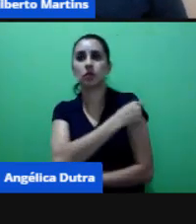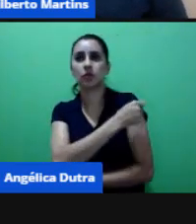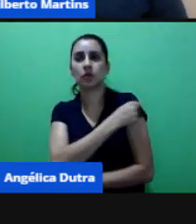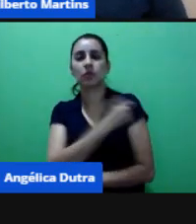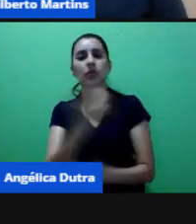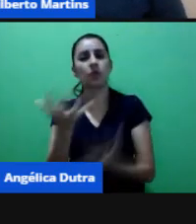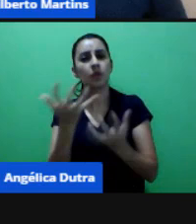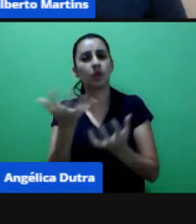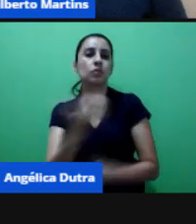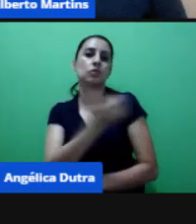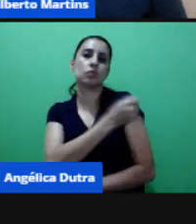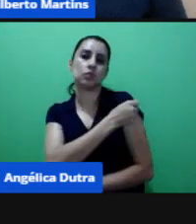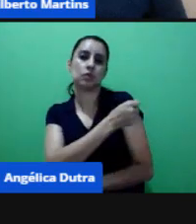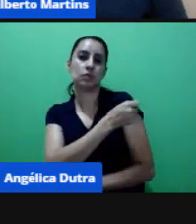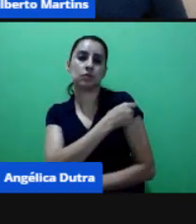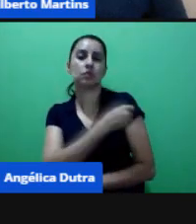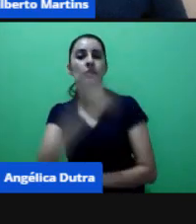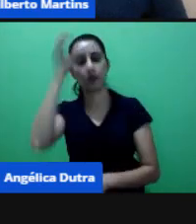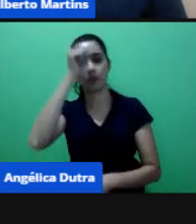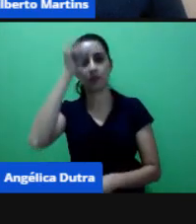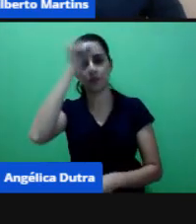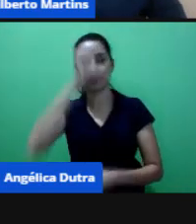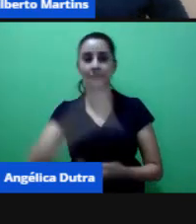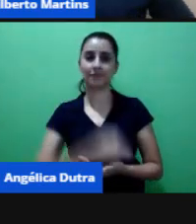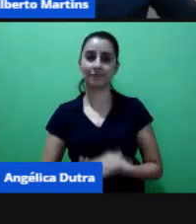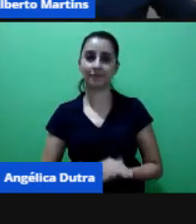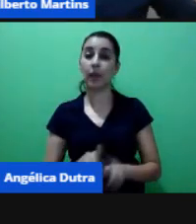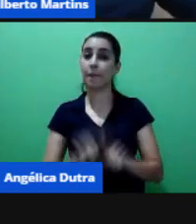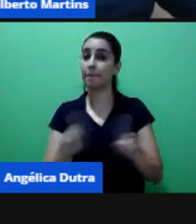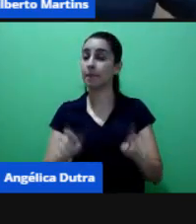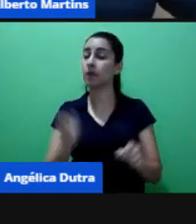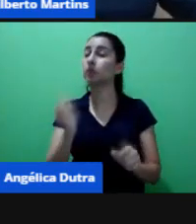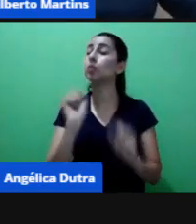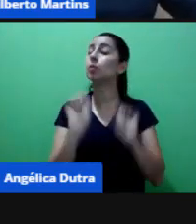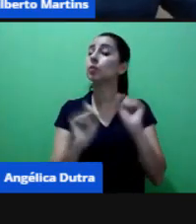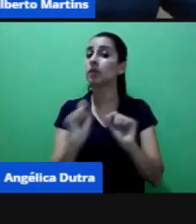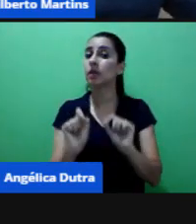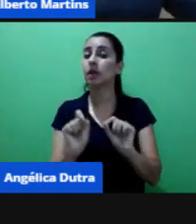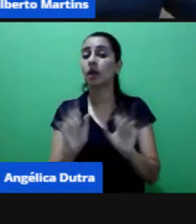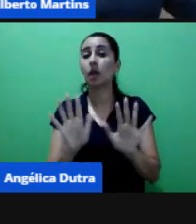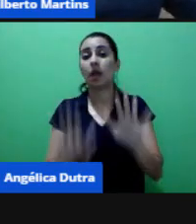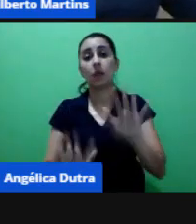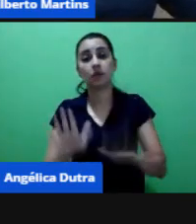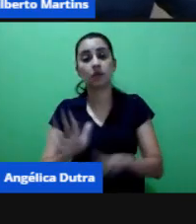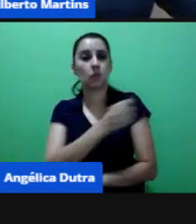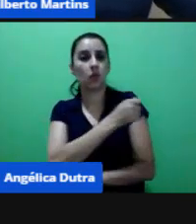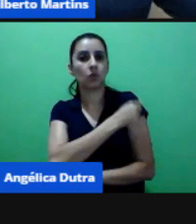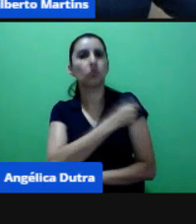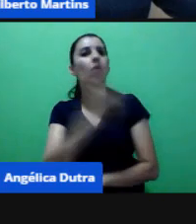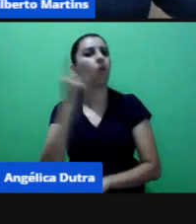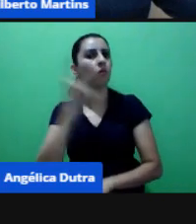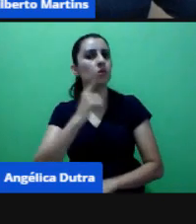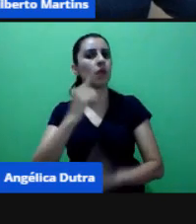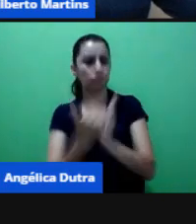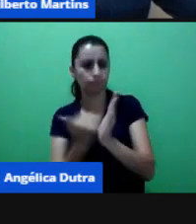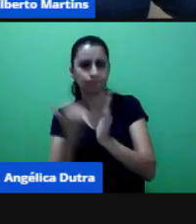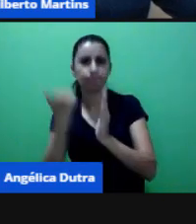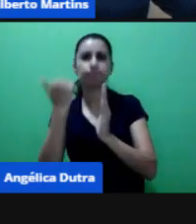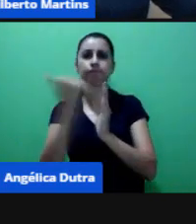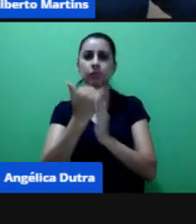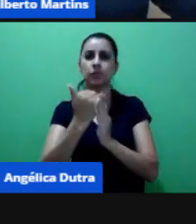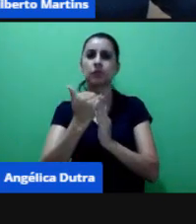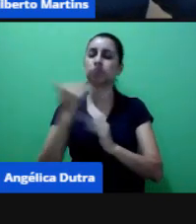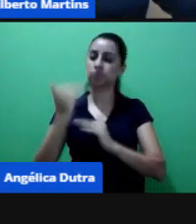alunos. Mas sempre cuidando da situação que, de repente, esse aluno ele pode avançar mais, né, atender às